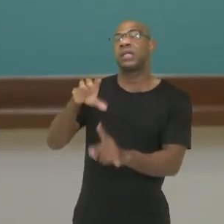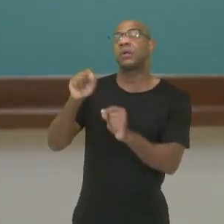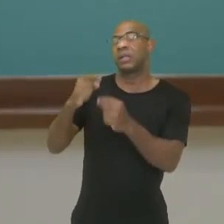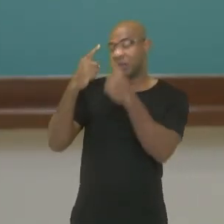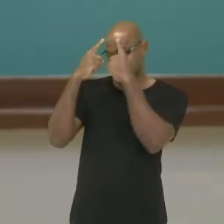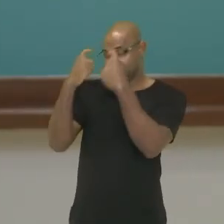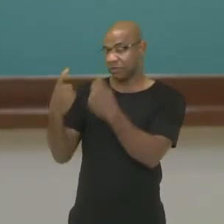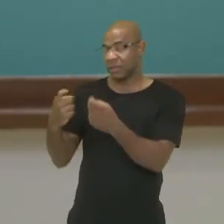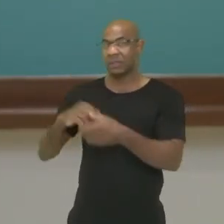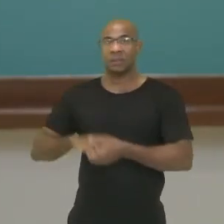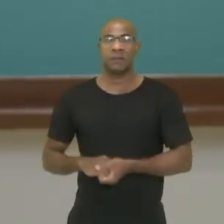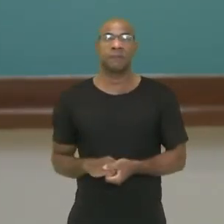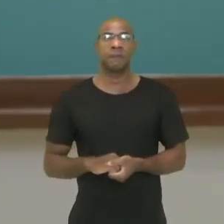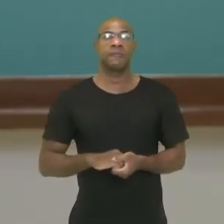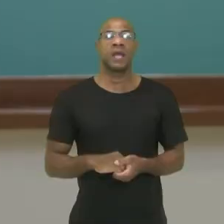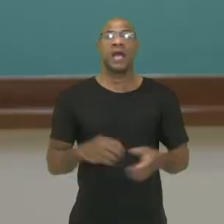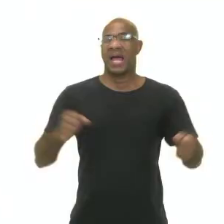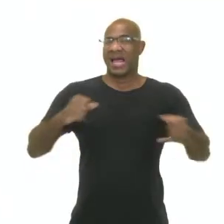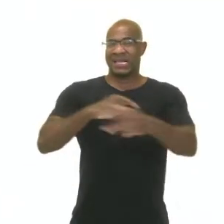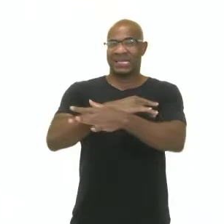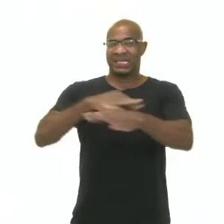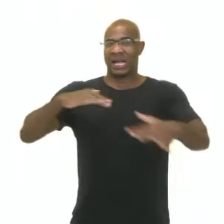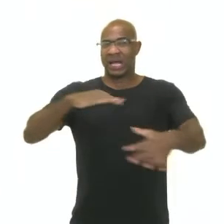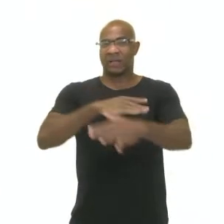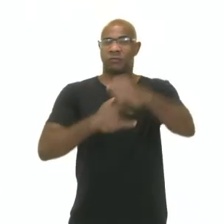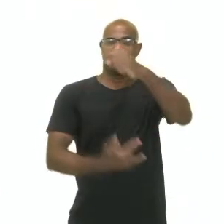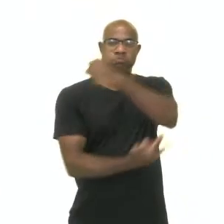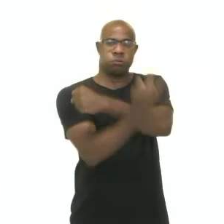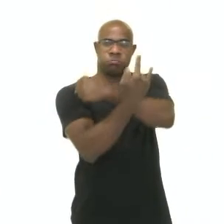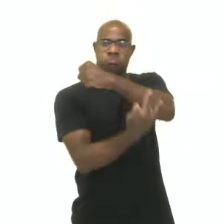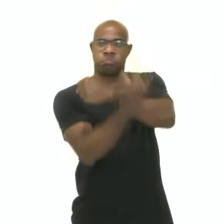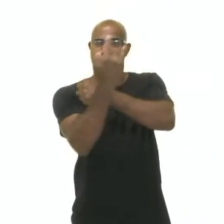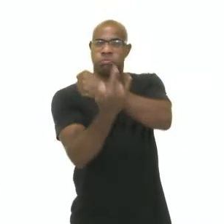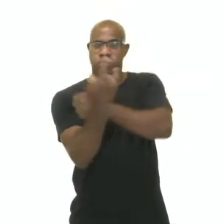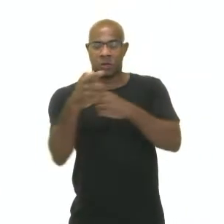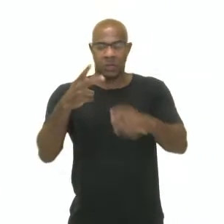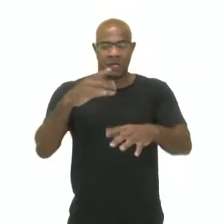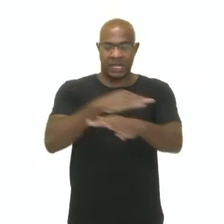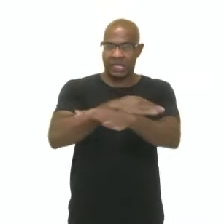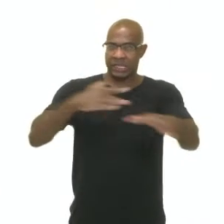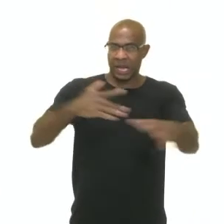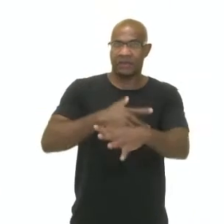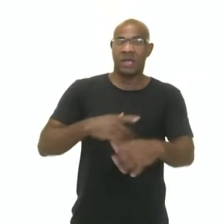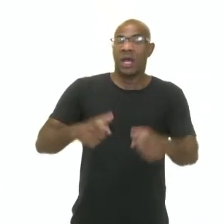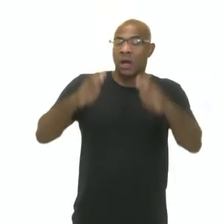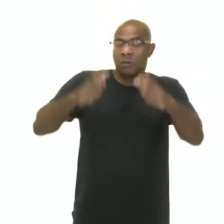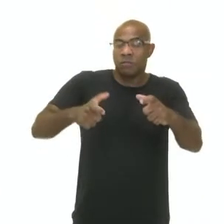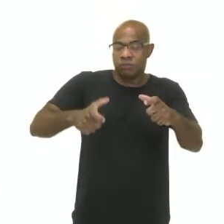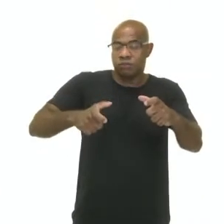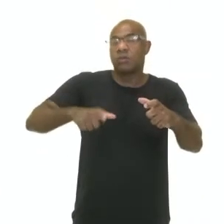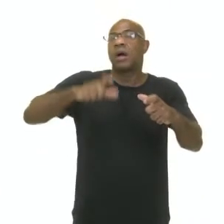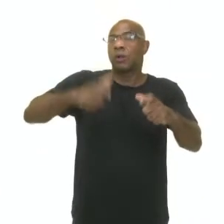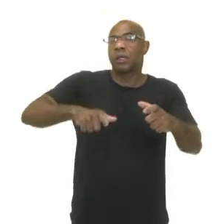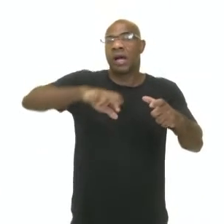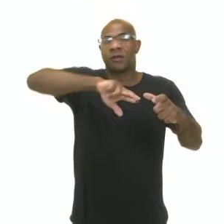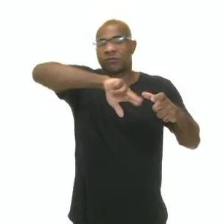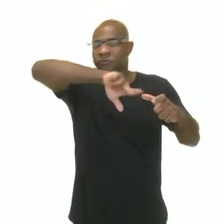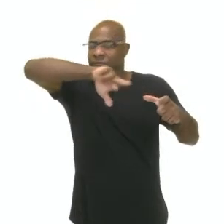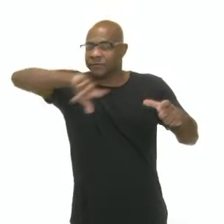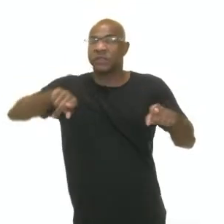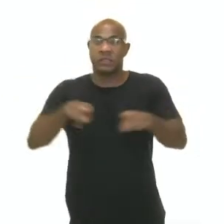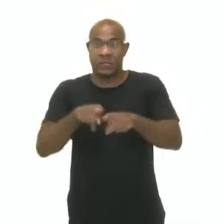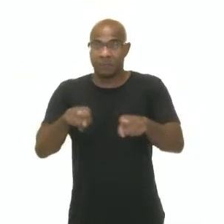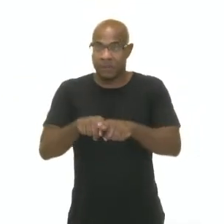centros urbanos são, ao mesmo tempo, espaços da diversidade, mas também são espaços da